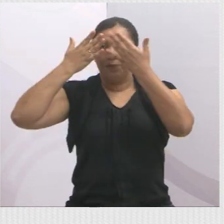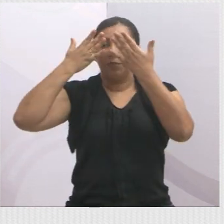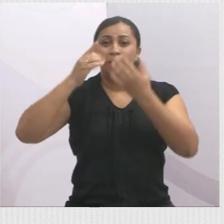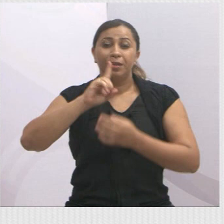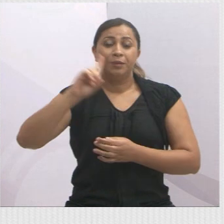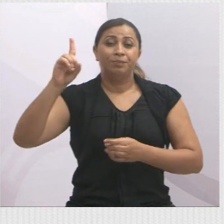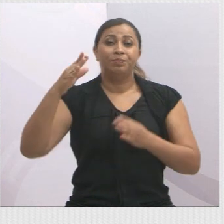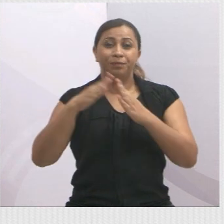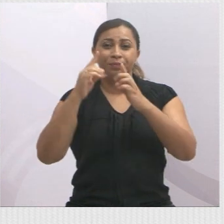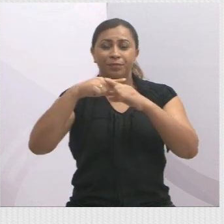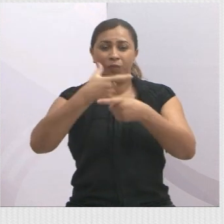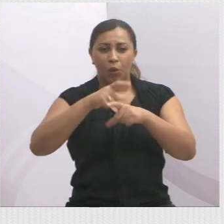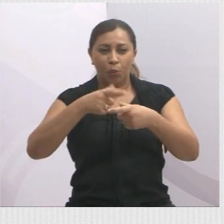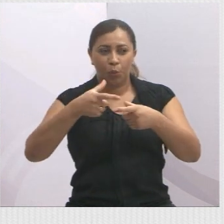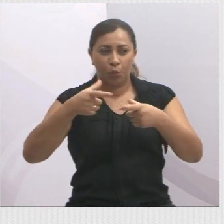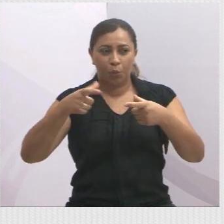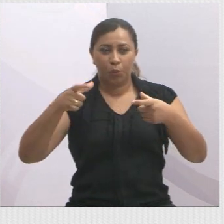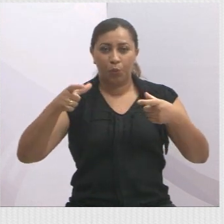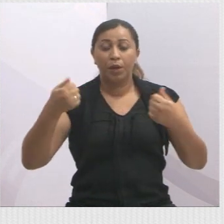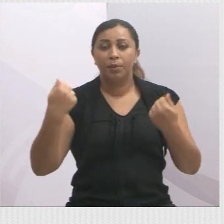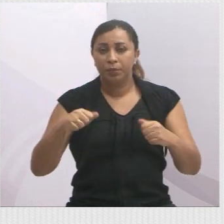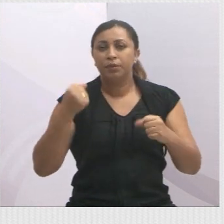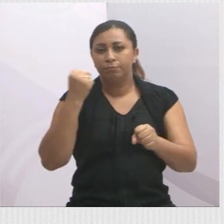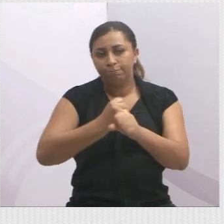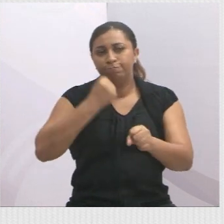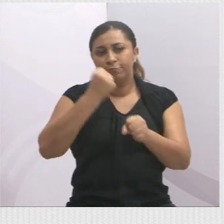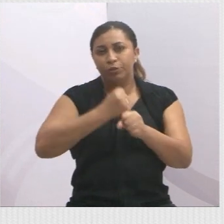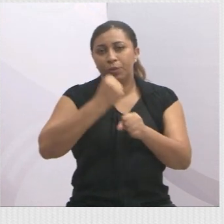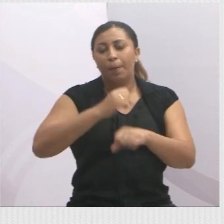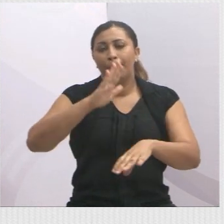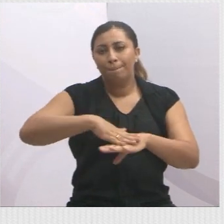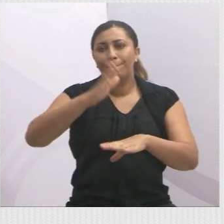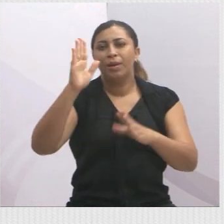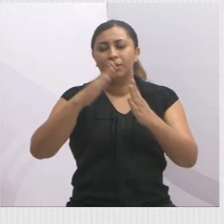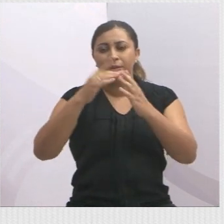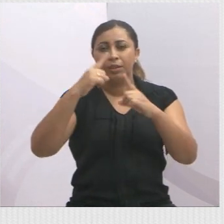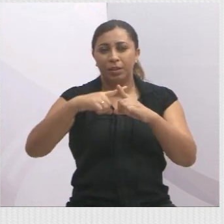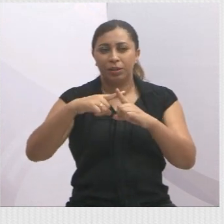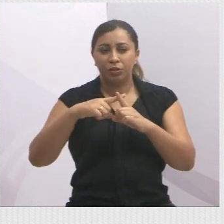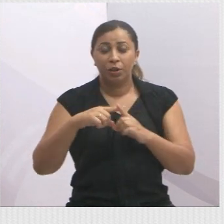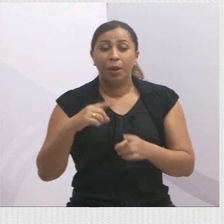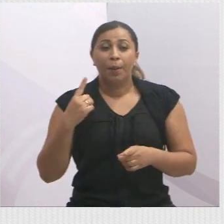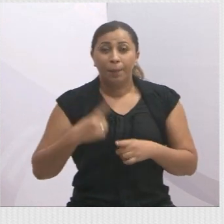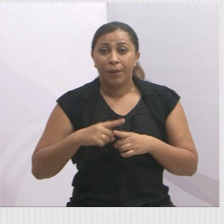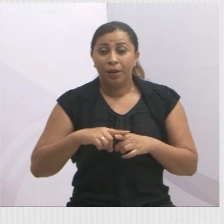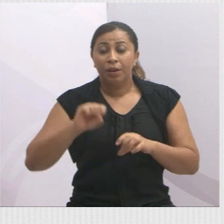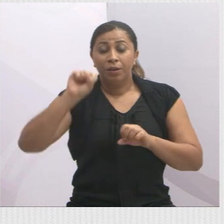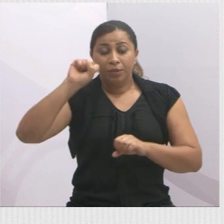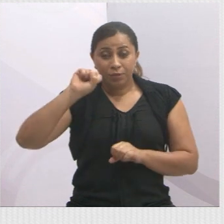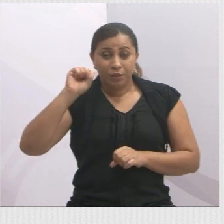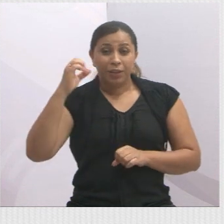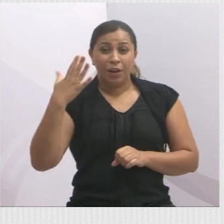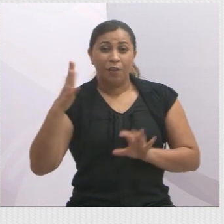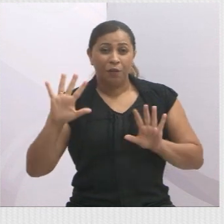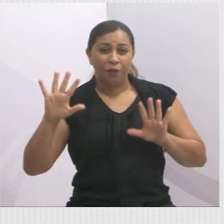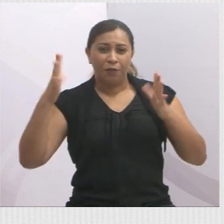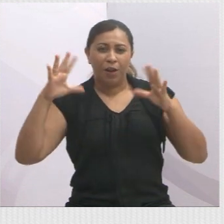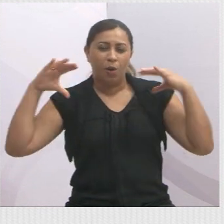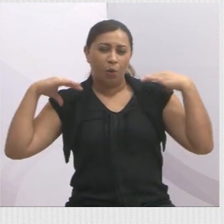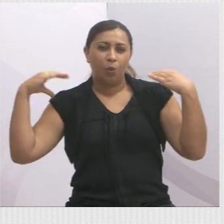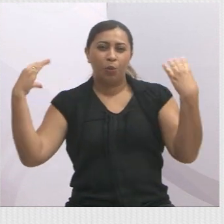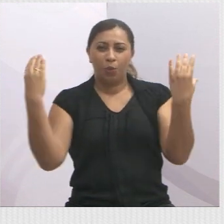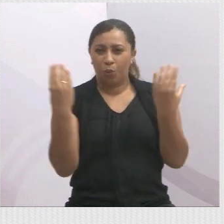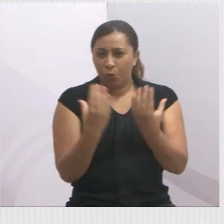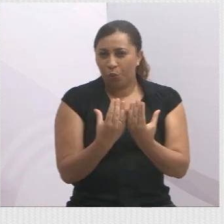mais e foi necessário ampliar o templo para poder acomodar o povo, pois nos grandes eventos da igreja, tais como